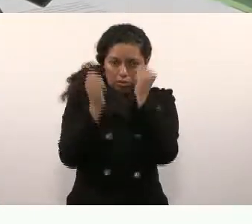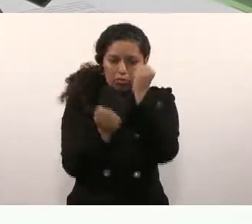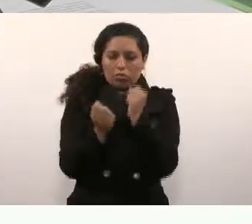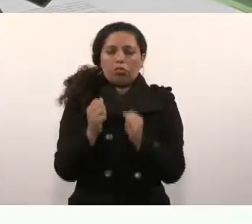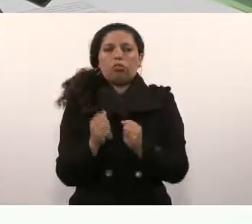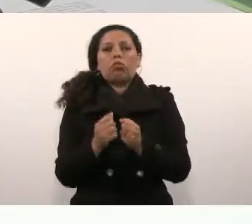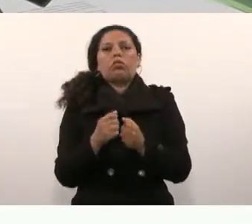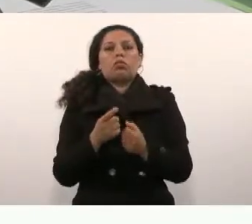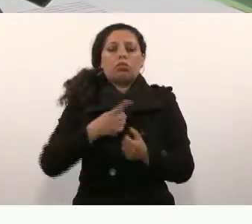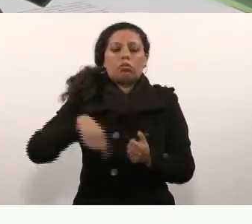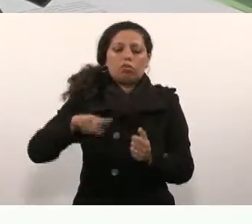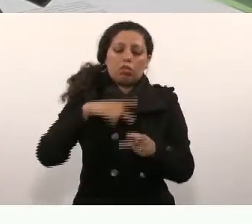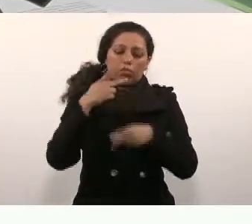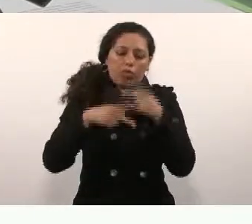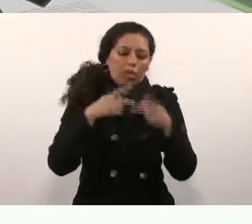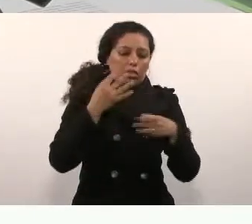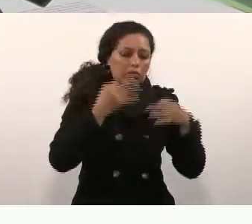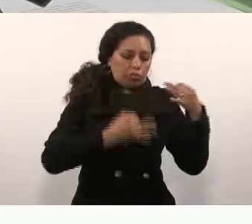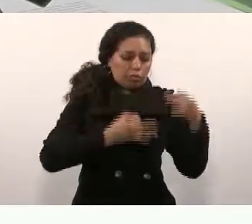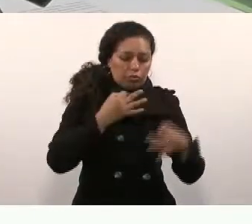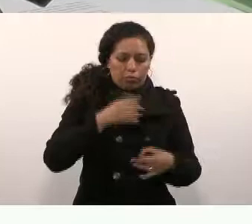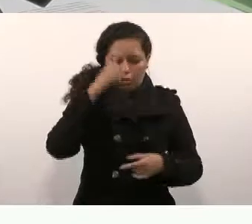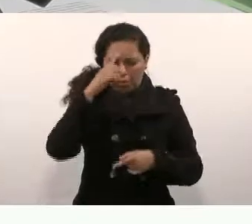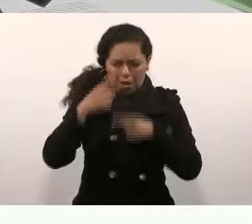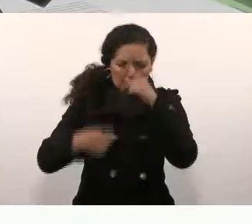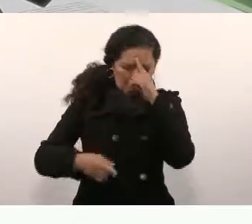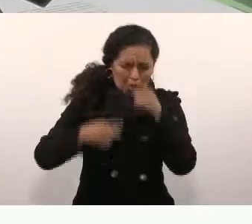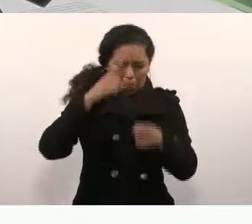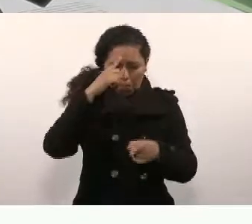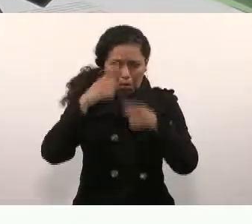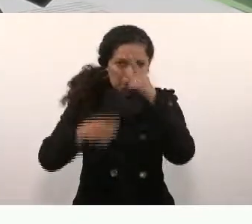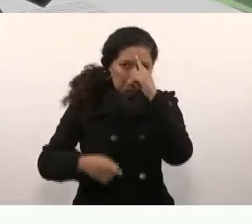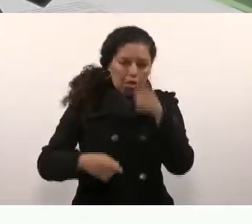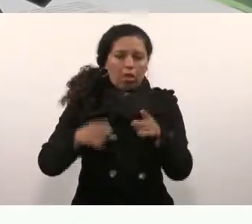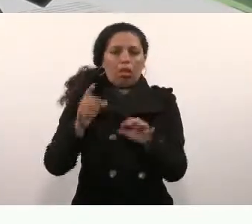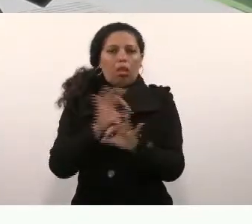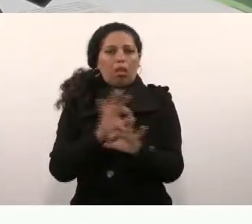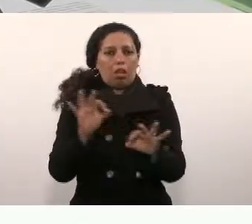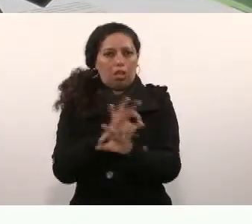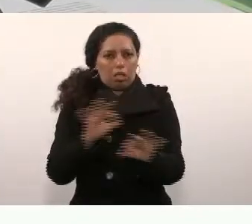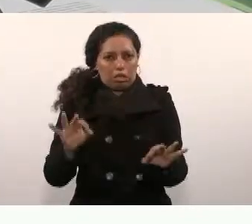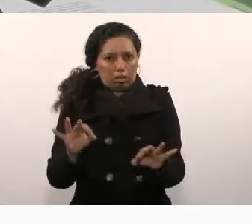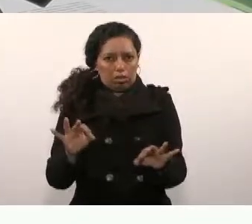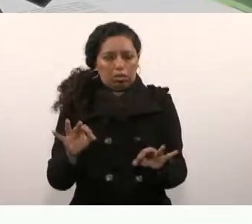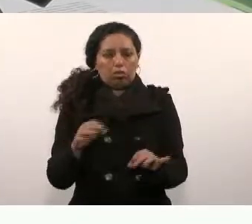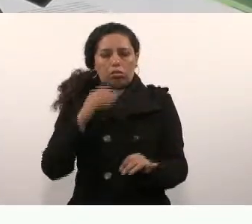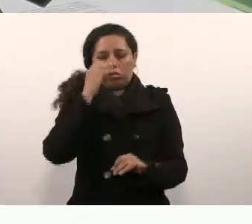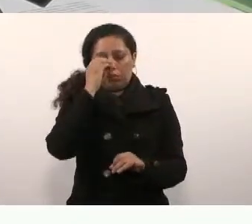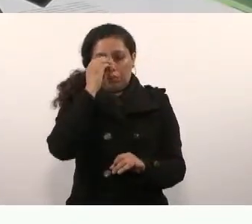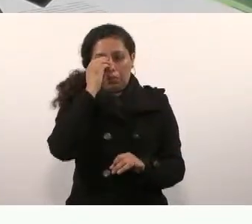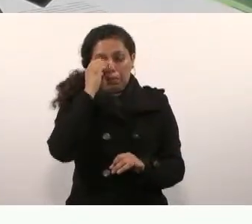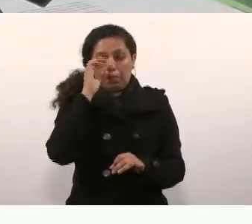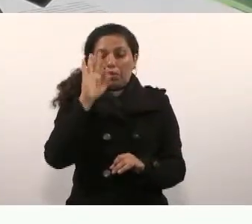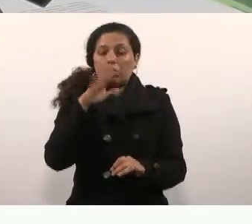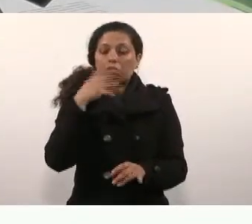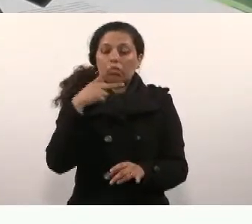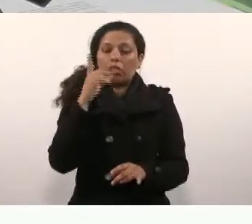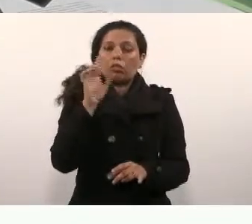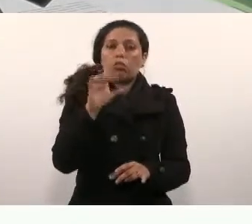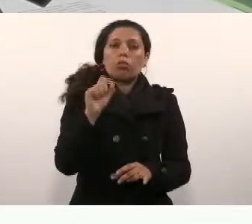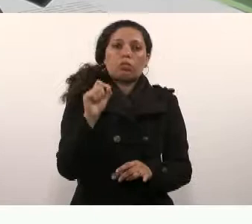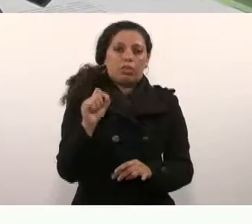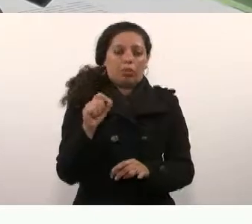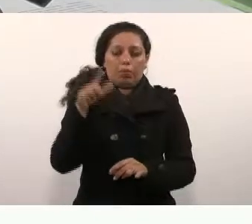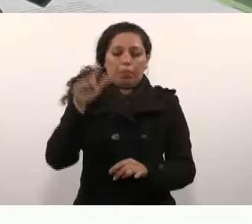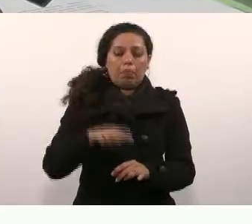Enfim, aqui nós não somos poder judiciário, aqui a gente não quer recuar, fazer retroceder o investimento na área industrial. Apenas dizer o seguinte: de